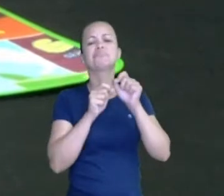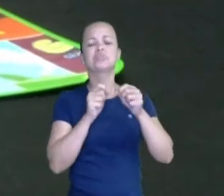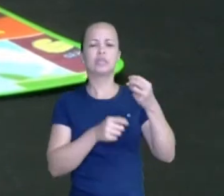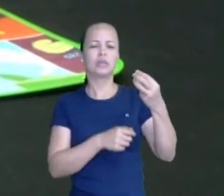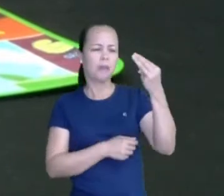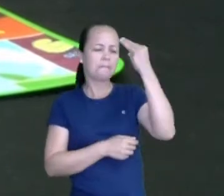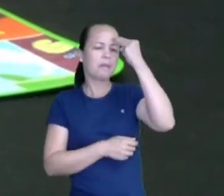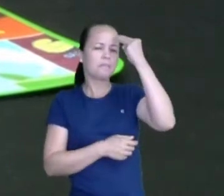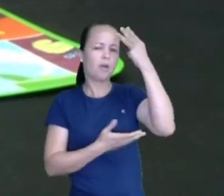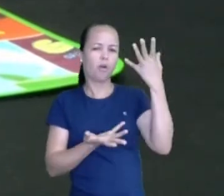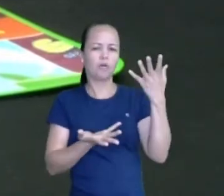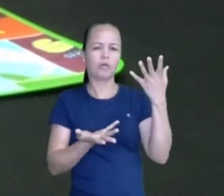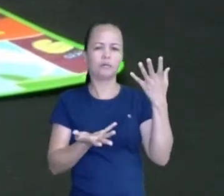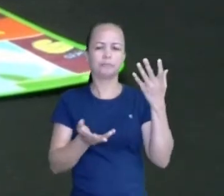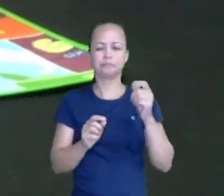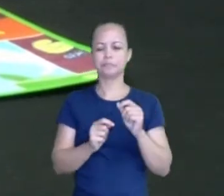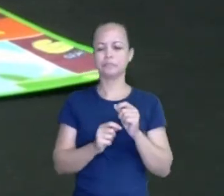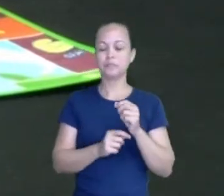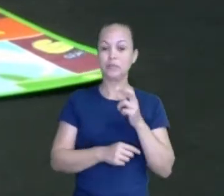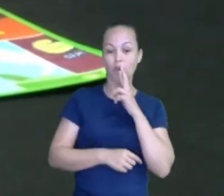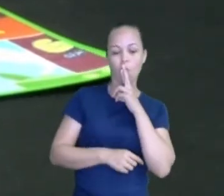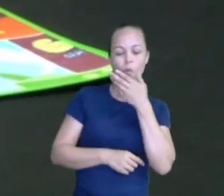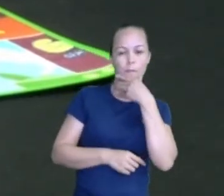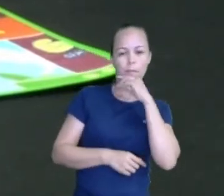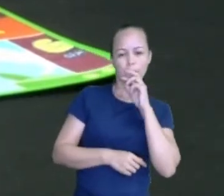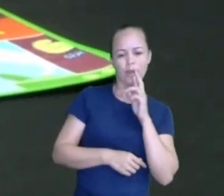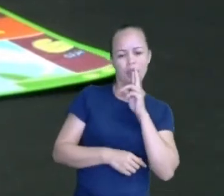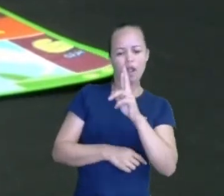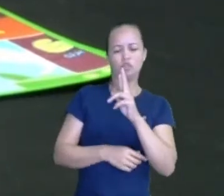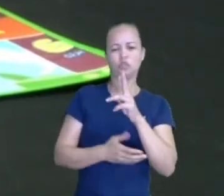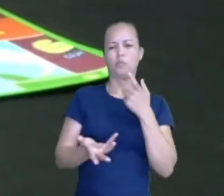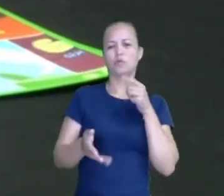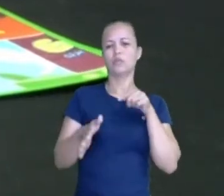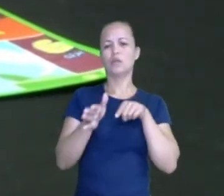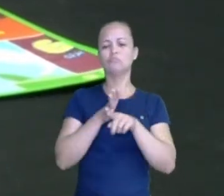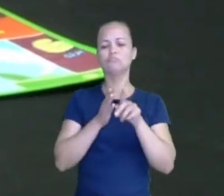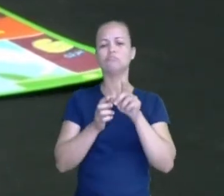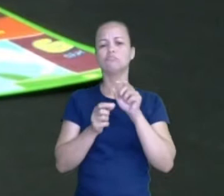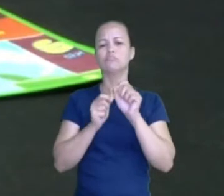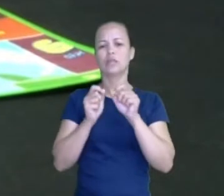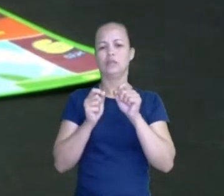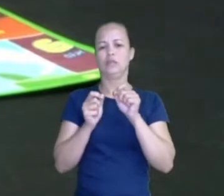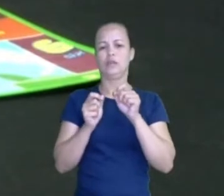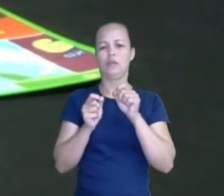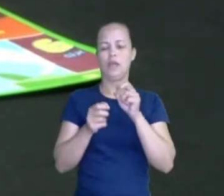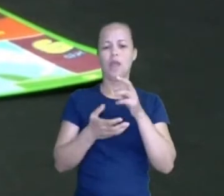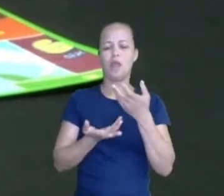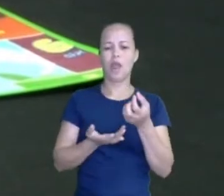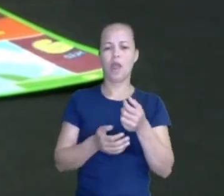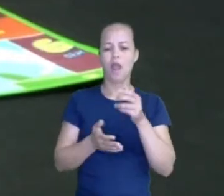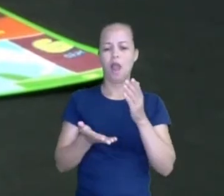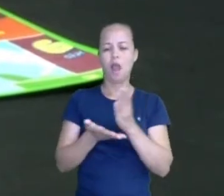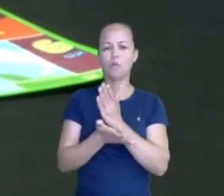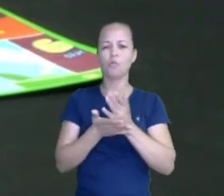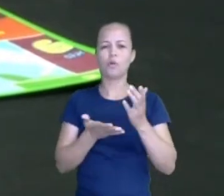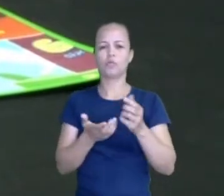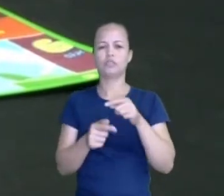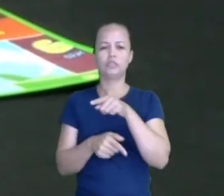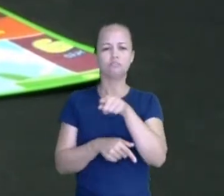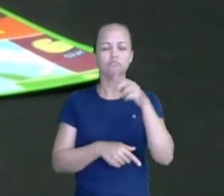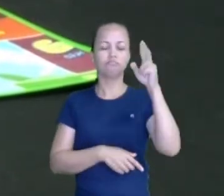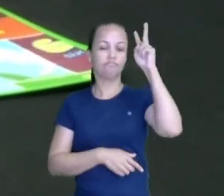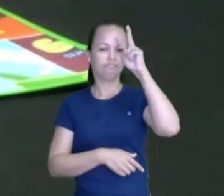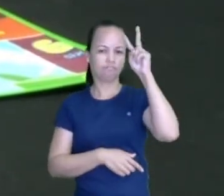você se lembre, respondeu seu pai. Mas Guilherme Augusto queria saber mais.